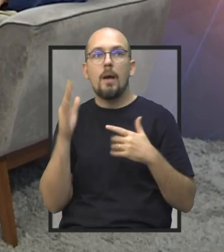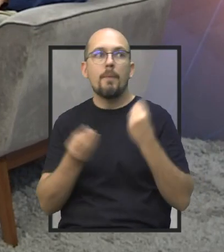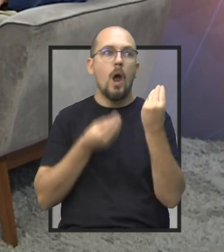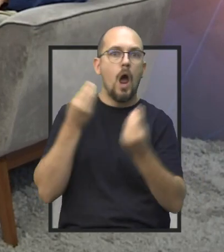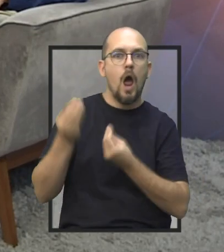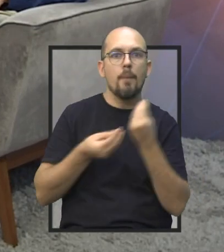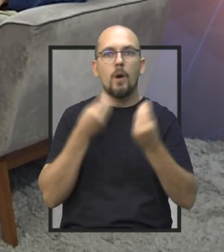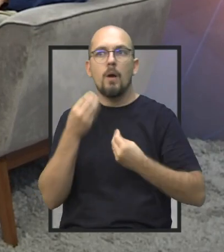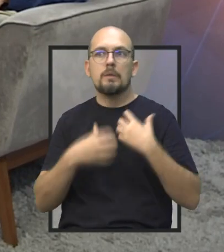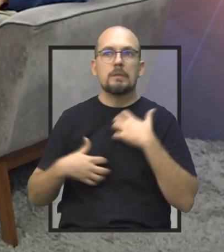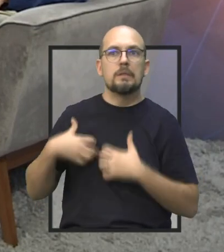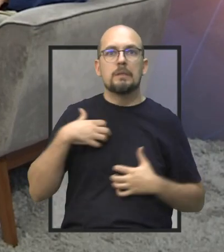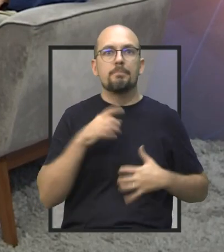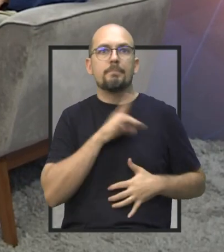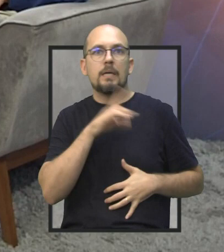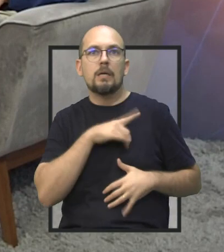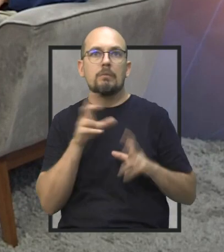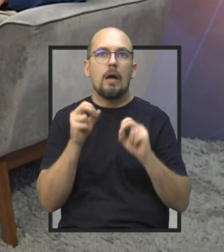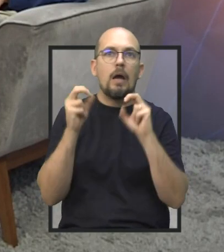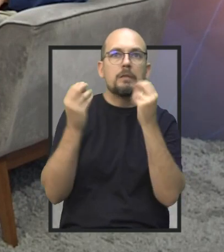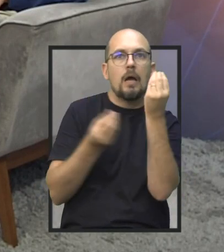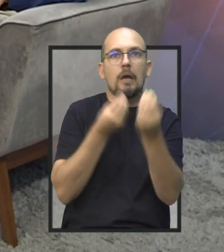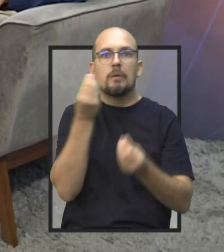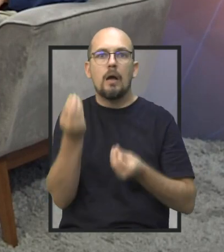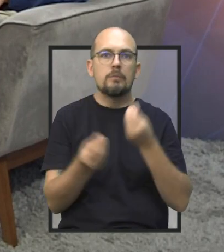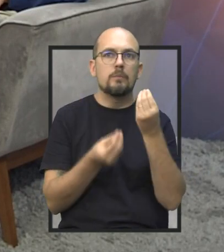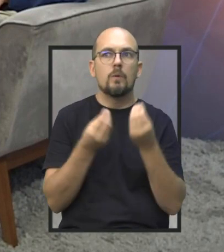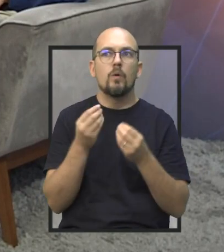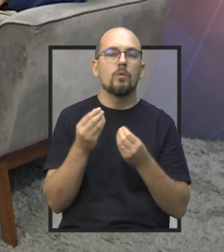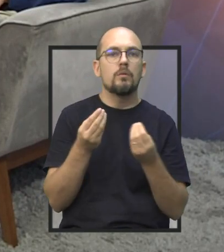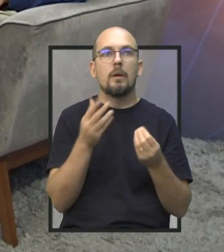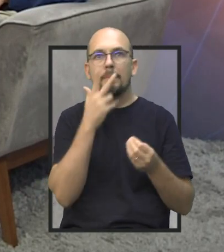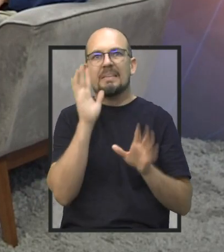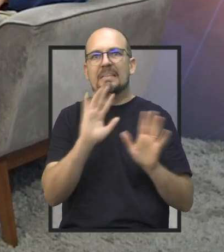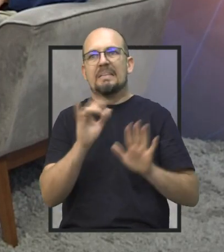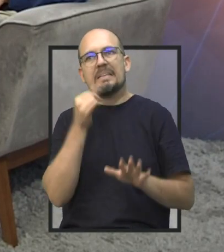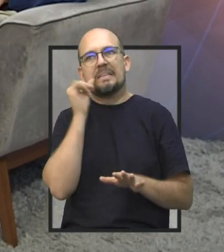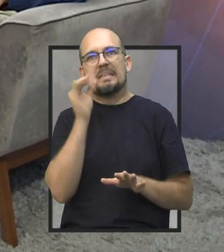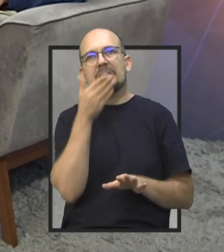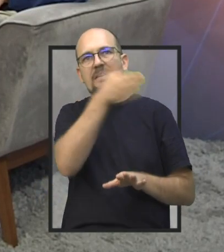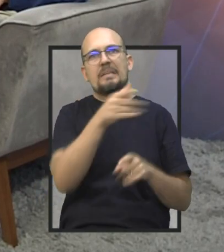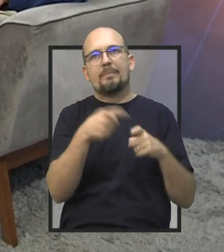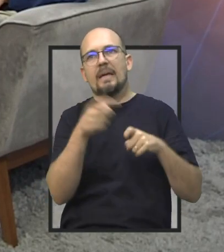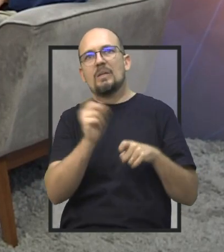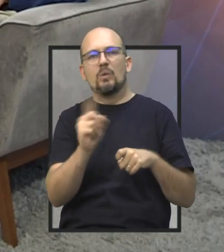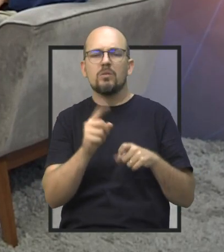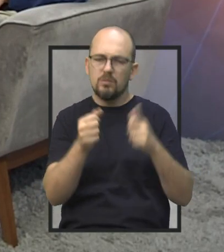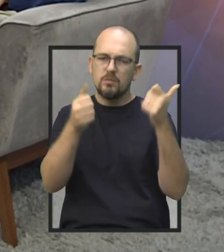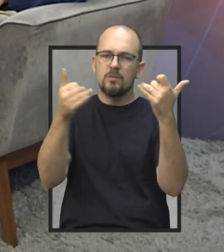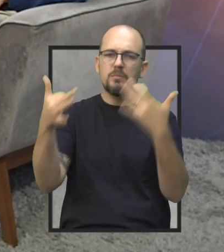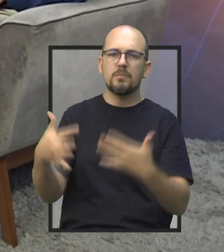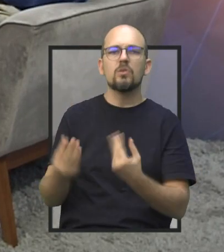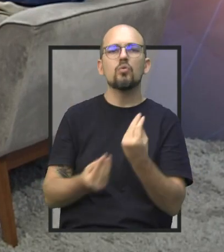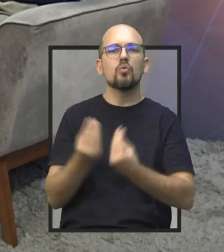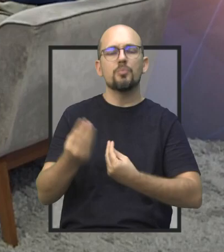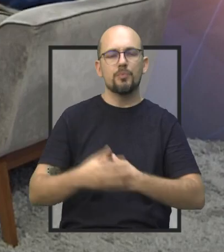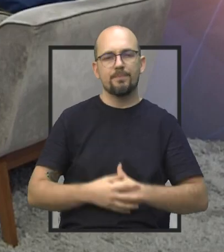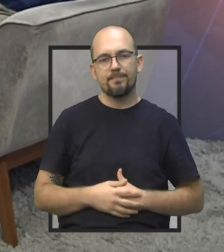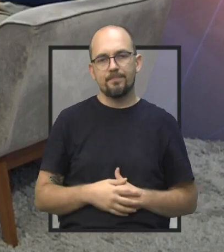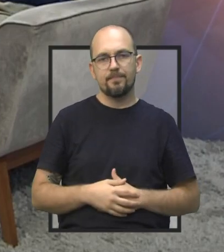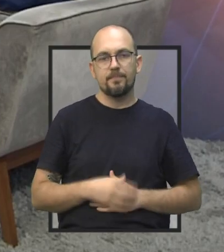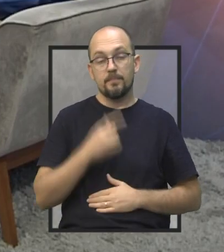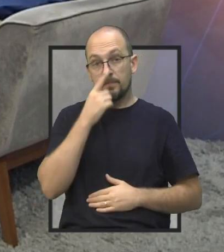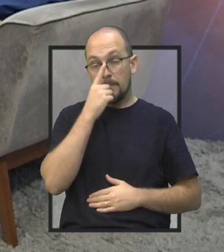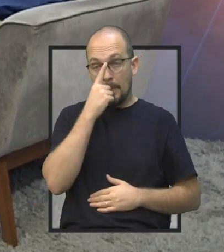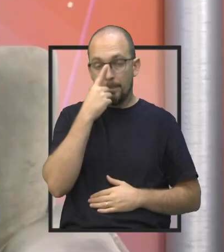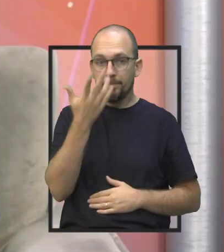causam esse medo, esse temor, inclusive, de consultar um médico, de ir ao médico para obter o diagnóstico?